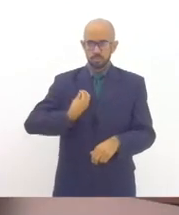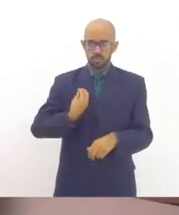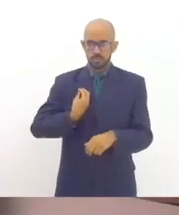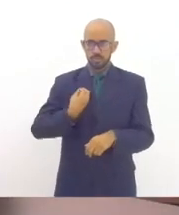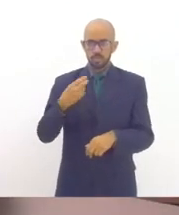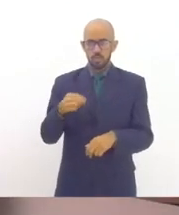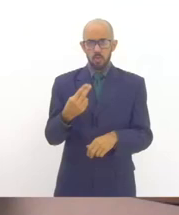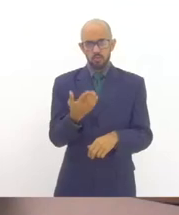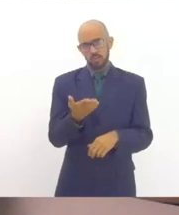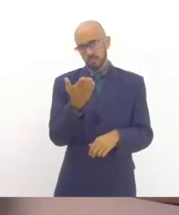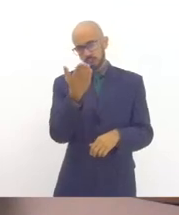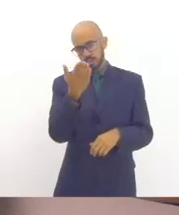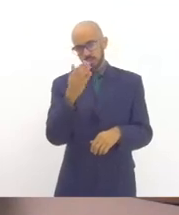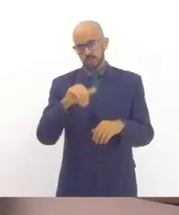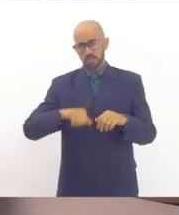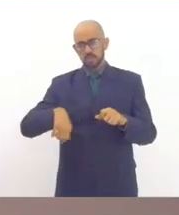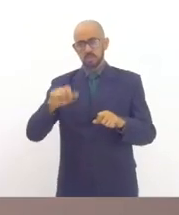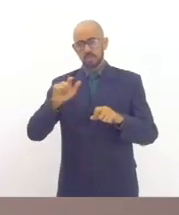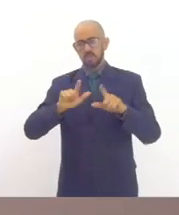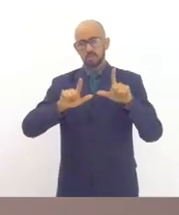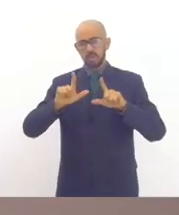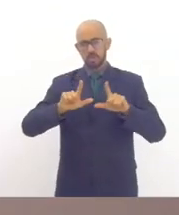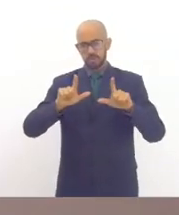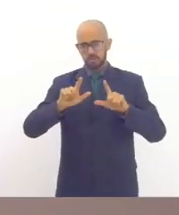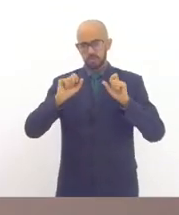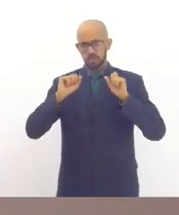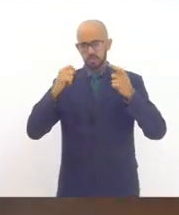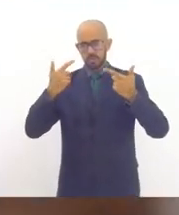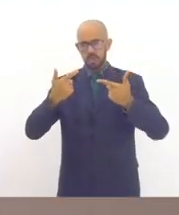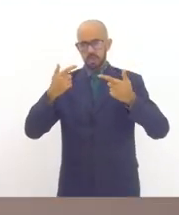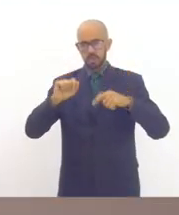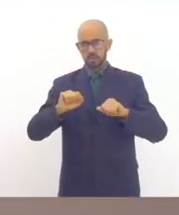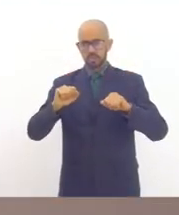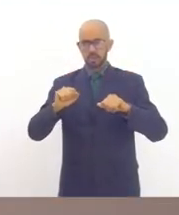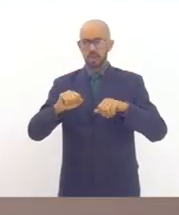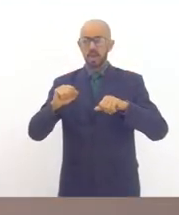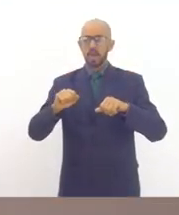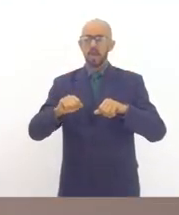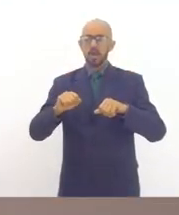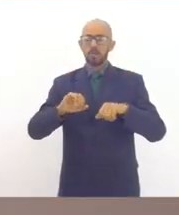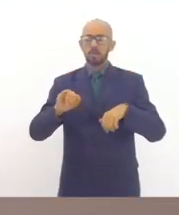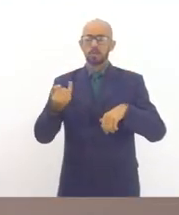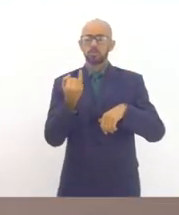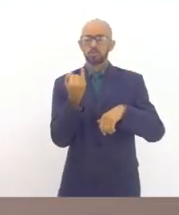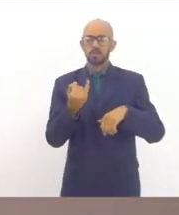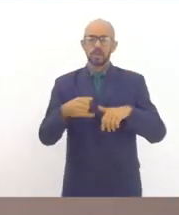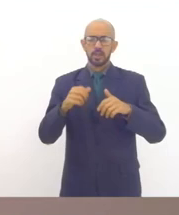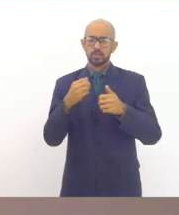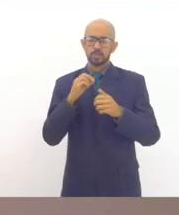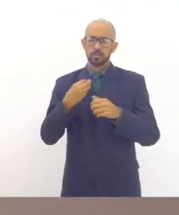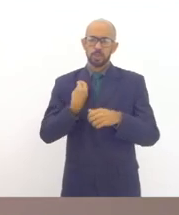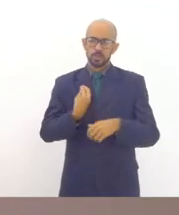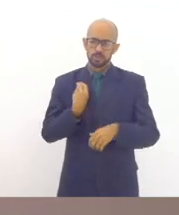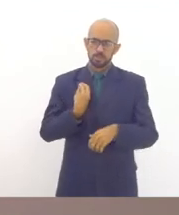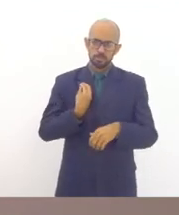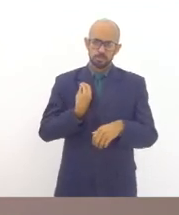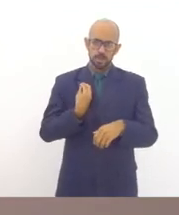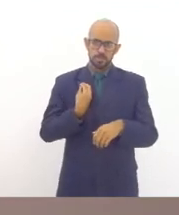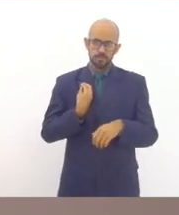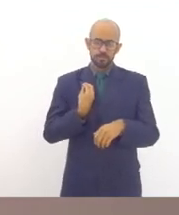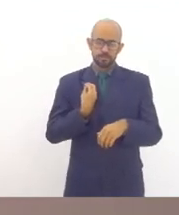via a rede Alerge, né, a disponibilidade de participar desse debate público em defesa de uma